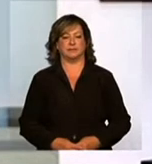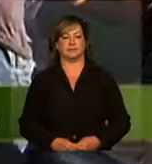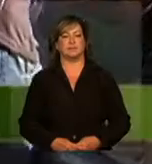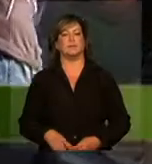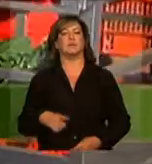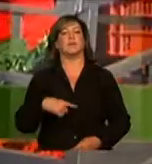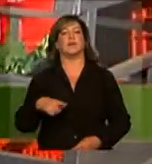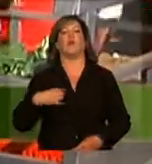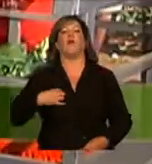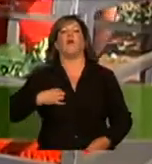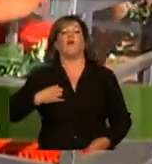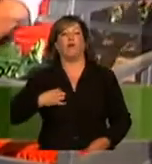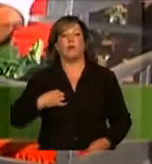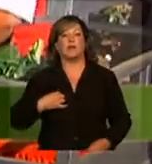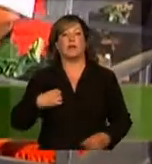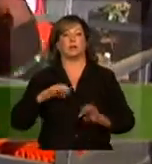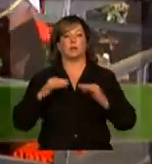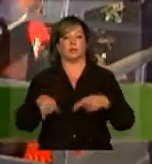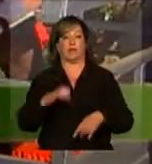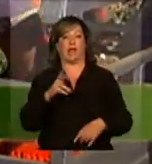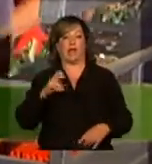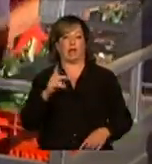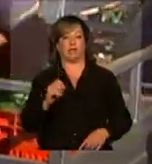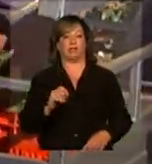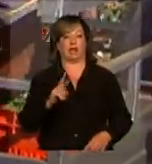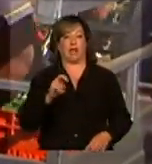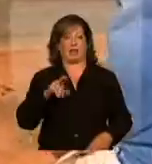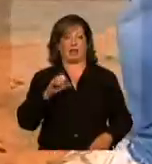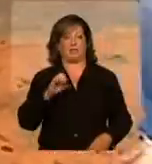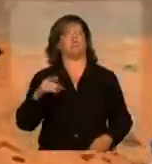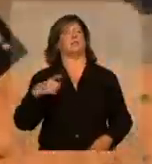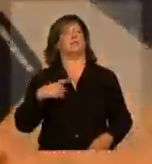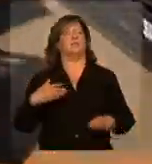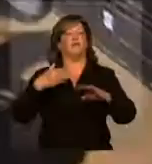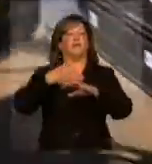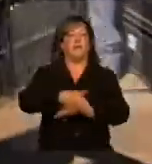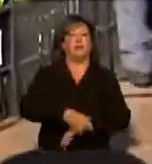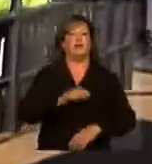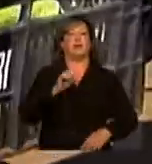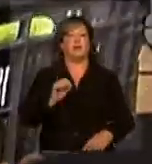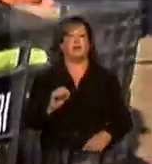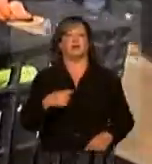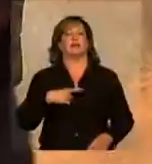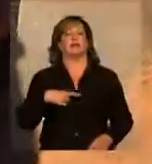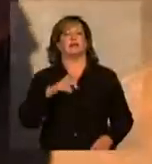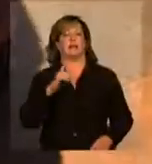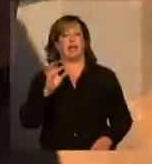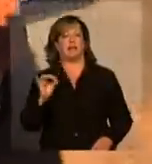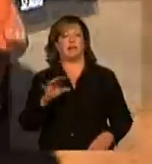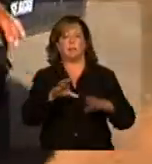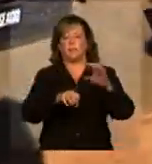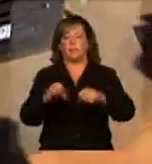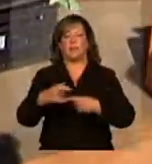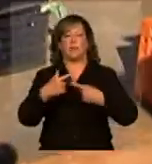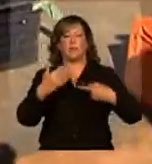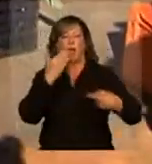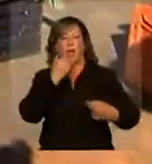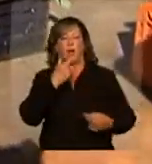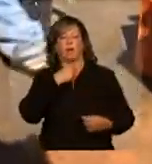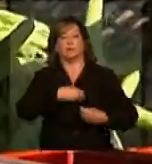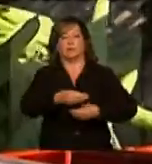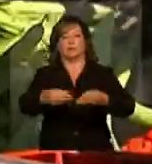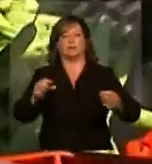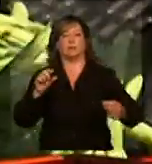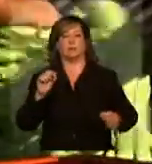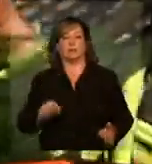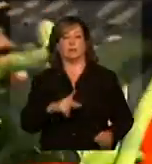creche Renascer vão ao Banco de Alimentos, na CEASA do Distrito Federal, que recebe e distribui os produtos adquiridos pelo Programa de Aquisição de